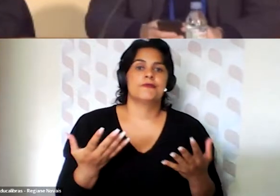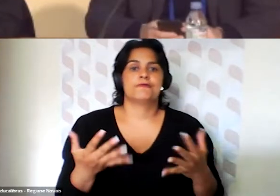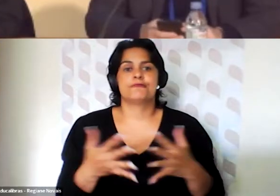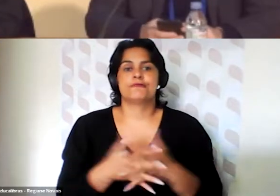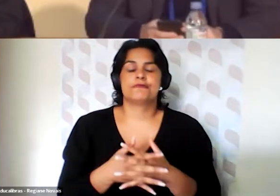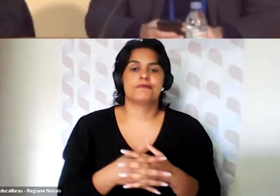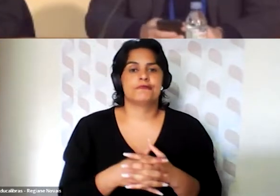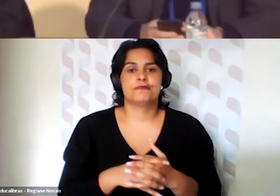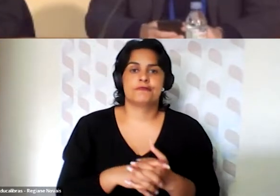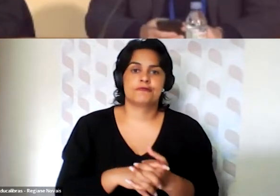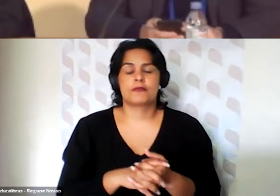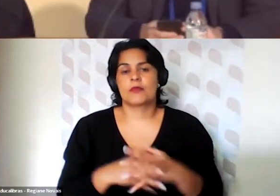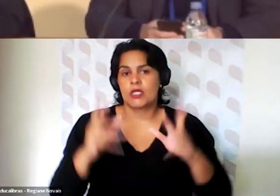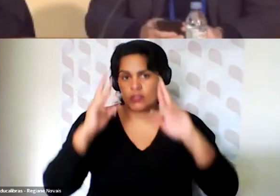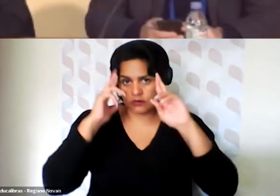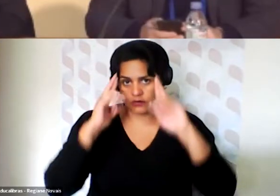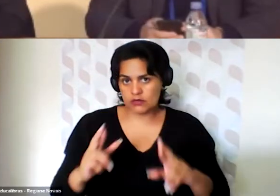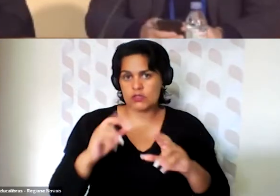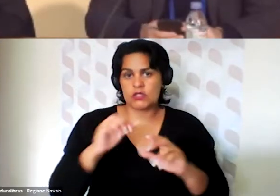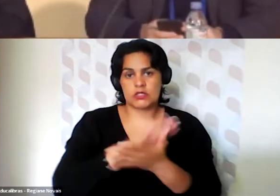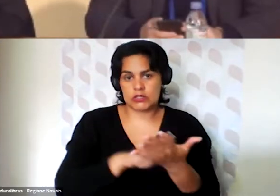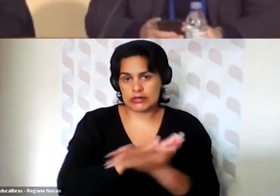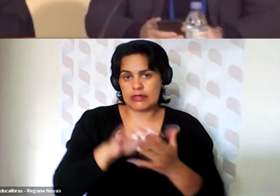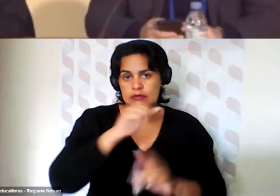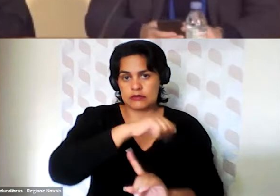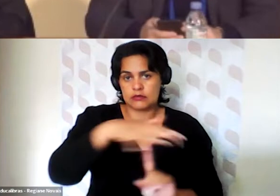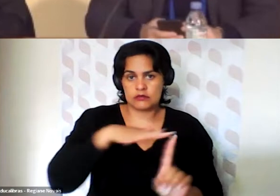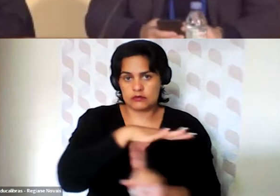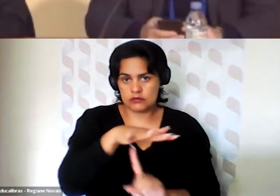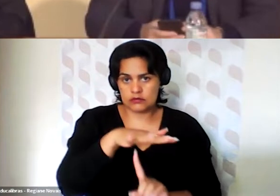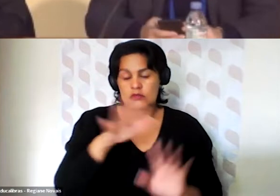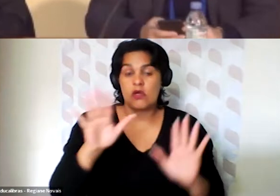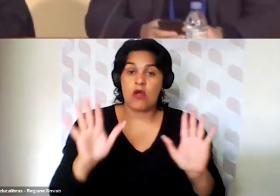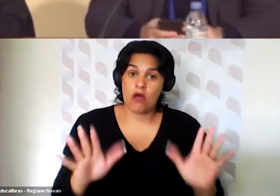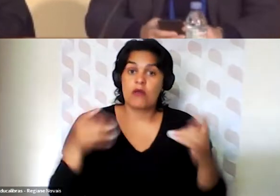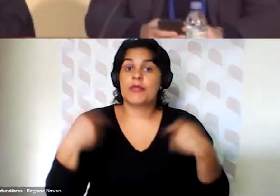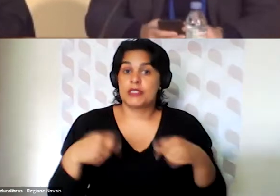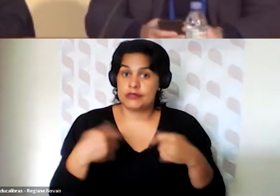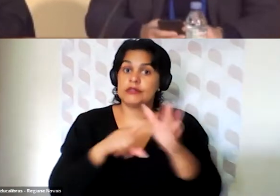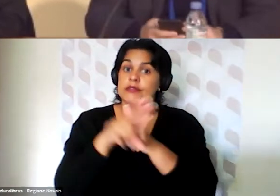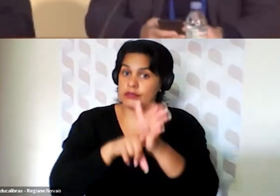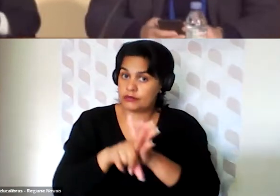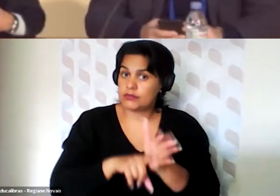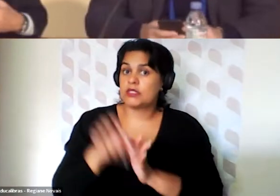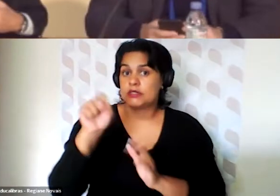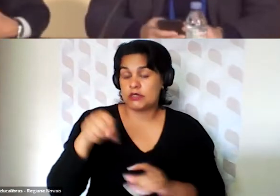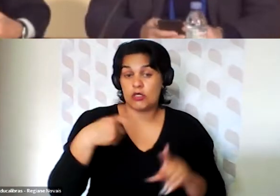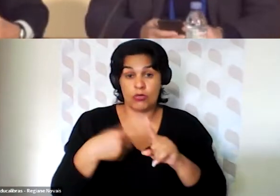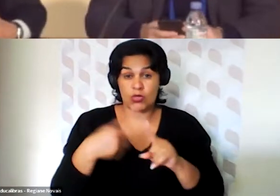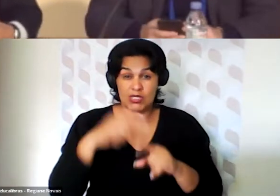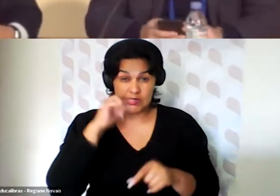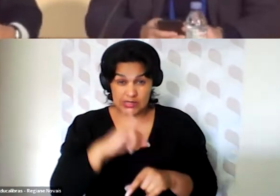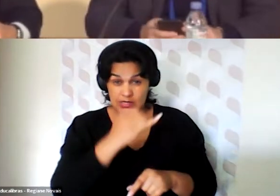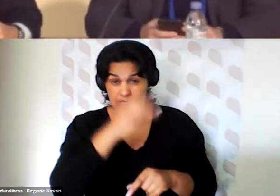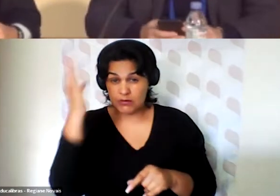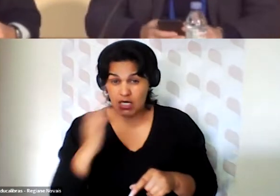contrário, é um exercício que vai reforçar essas áreas no processo de acessão. Se